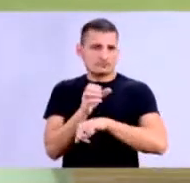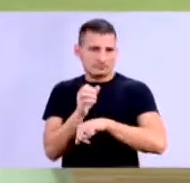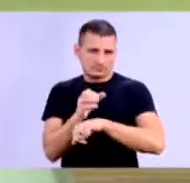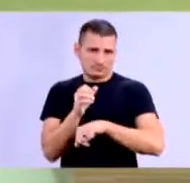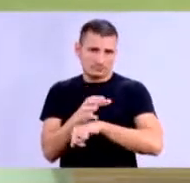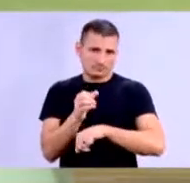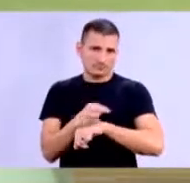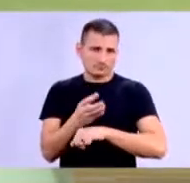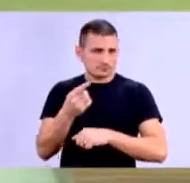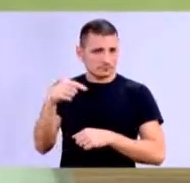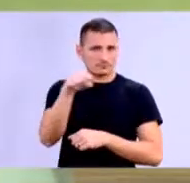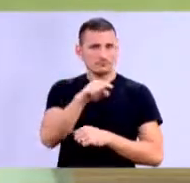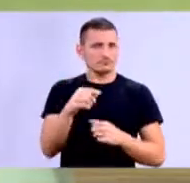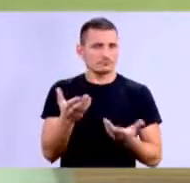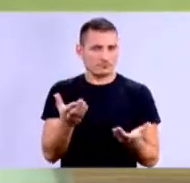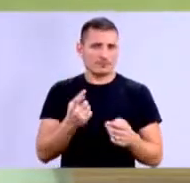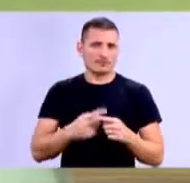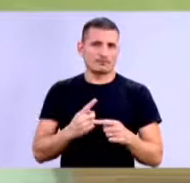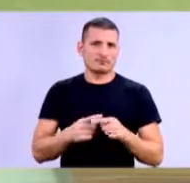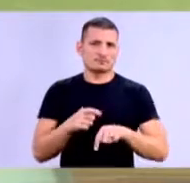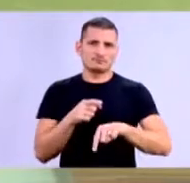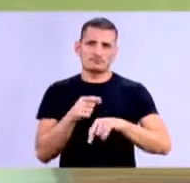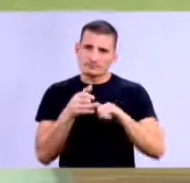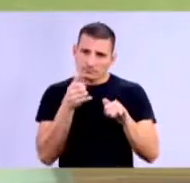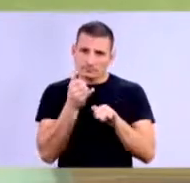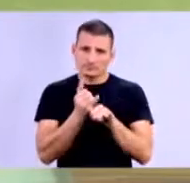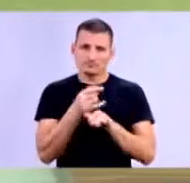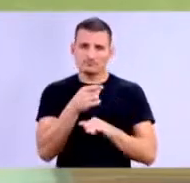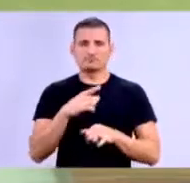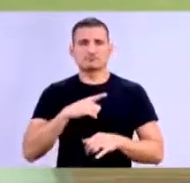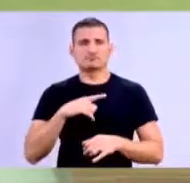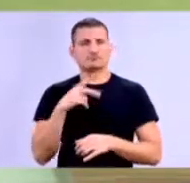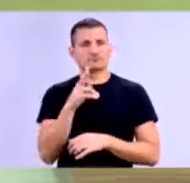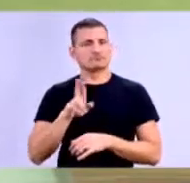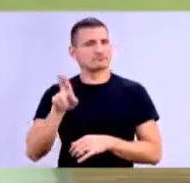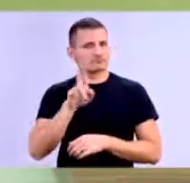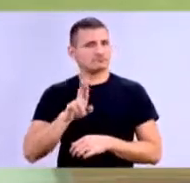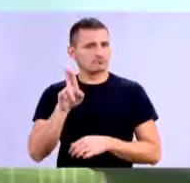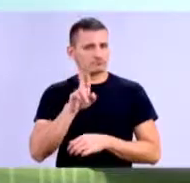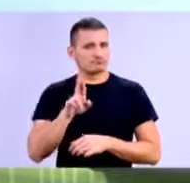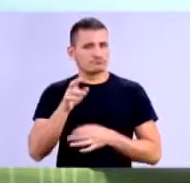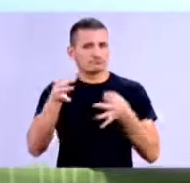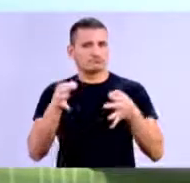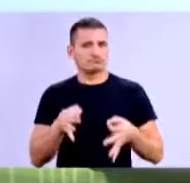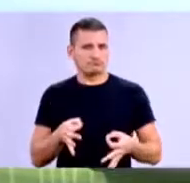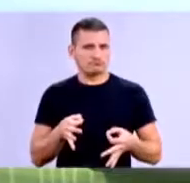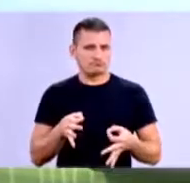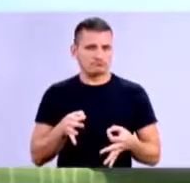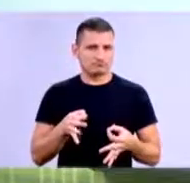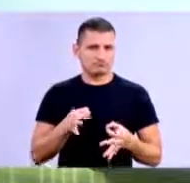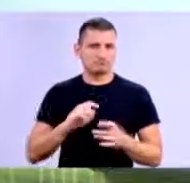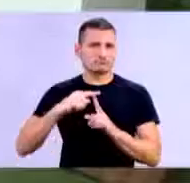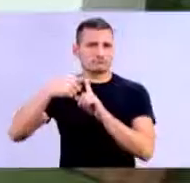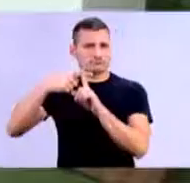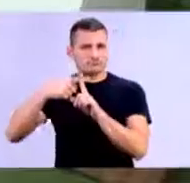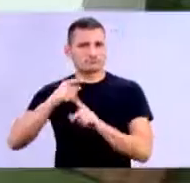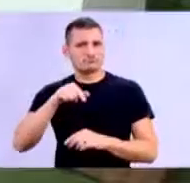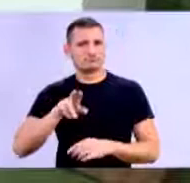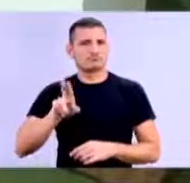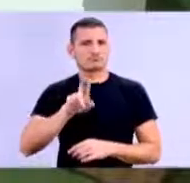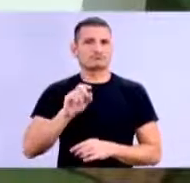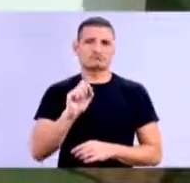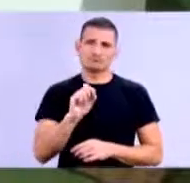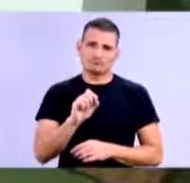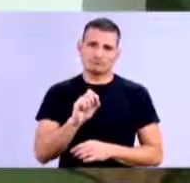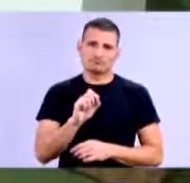internet tenha o seu uso em potencial de uma forma benéfica. Realmente seja utilizado para produzir